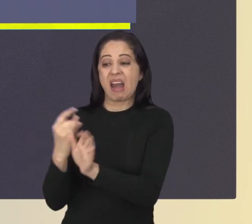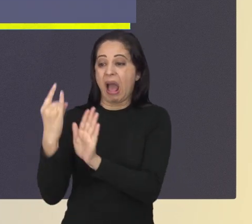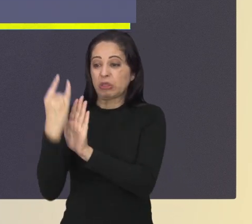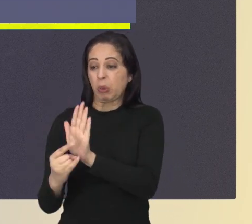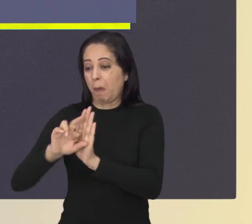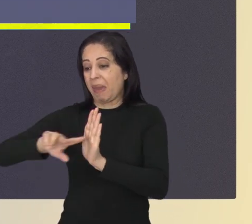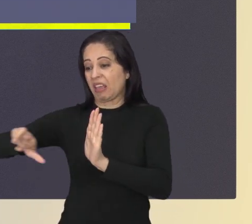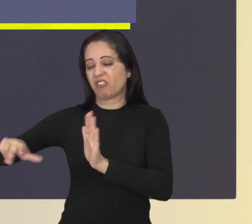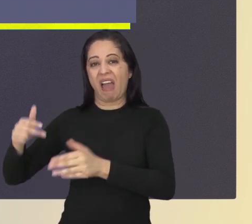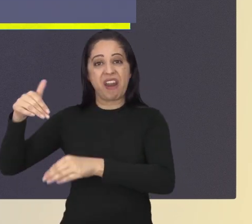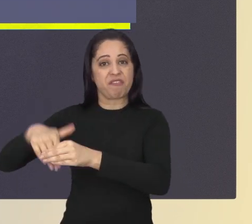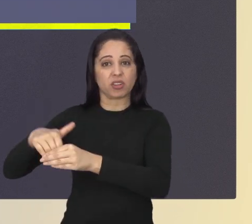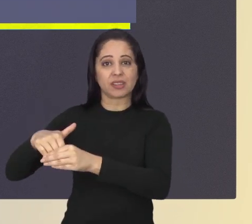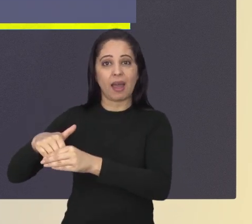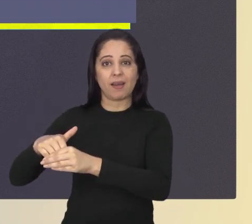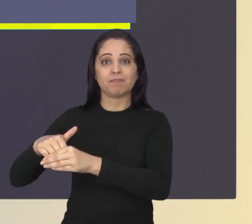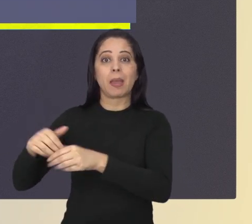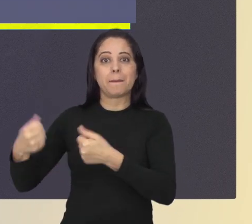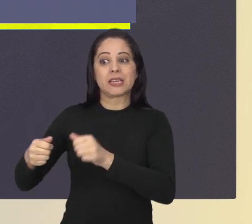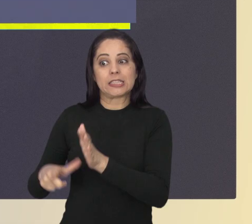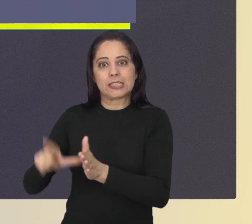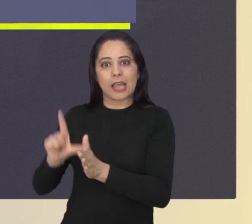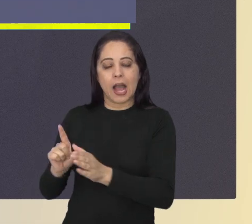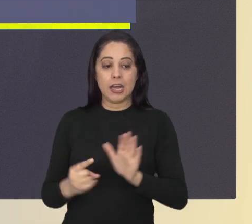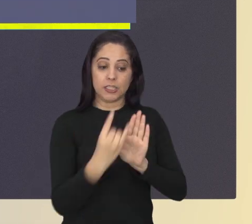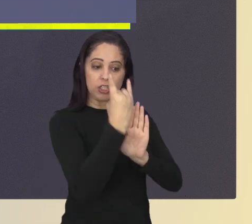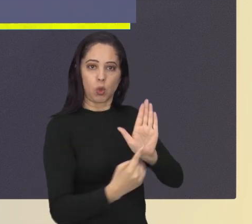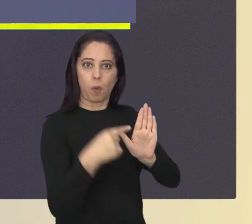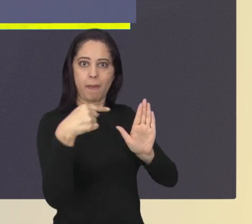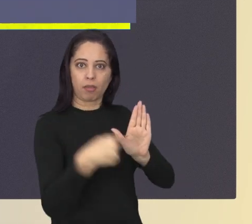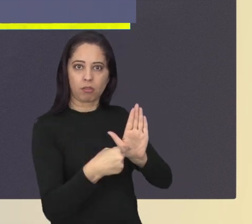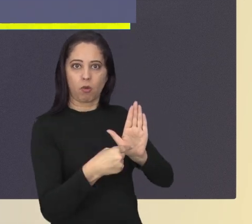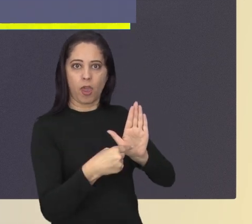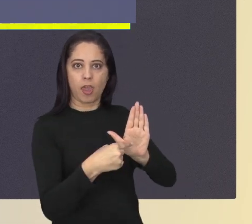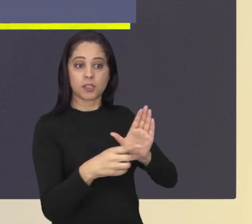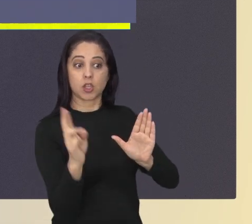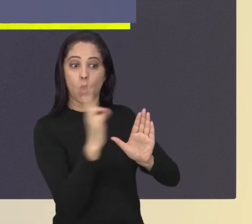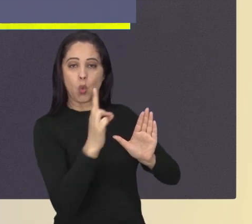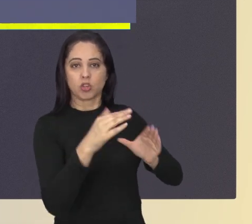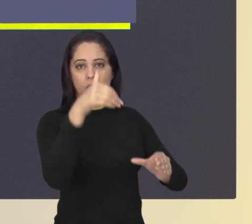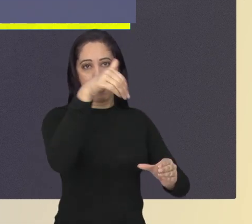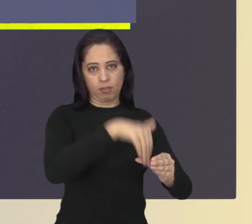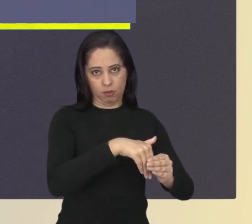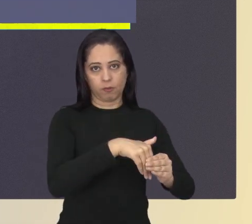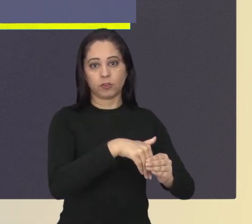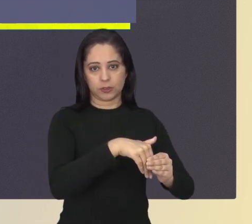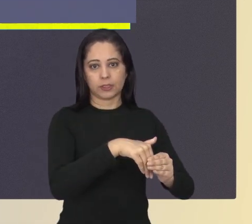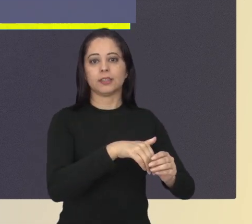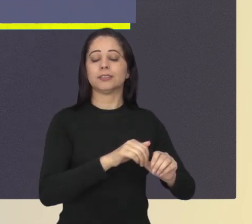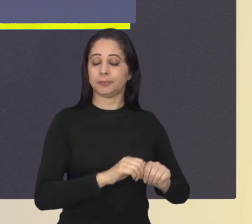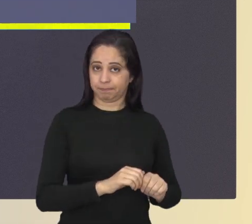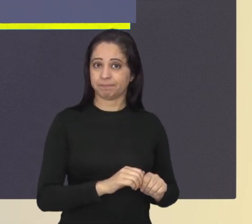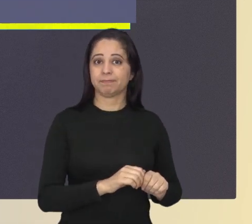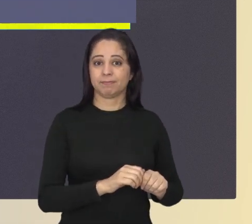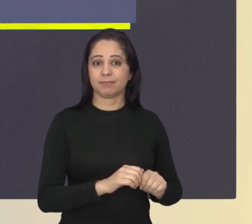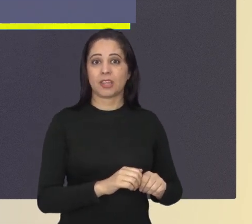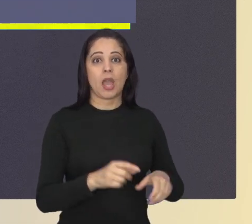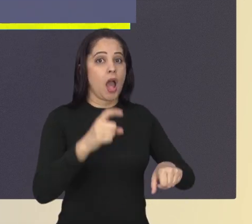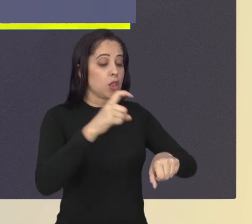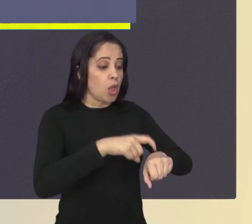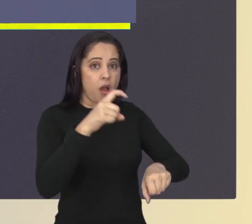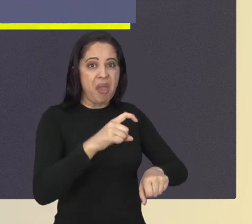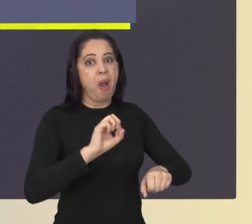a paralisação do processo de votação, que só pode continuar quando esta matéria, que está em regime de urgência, for